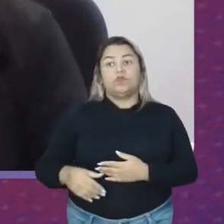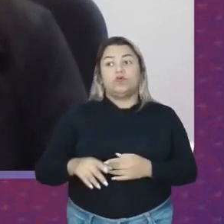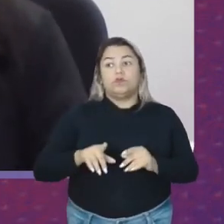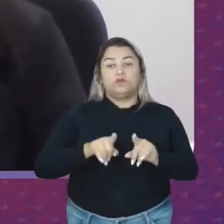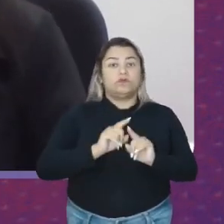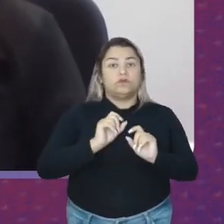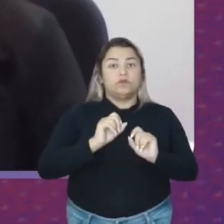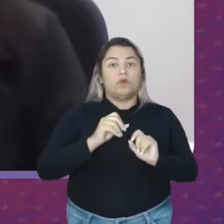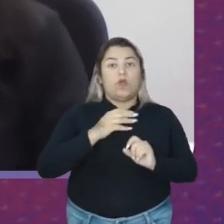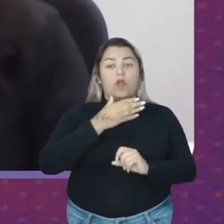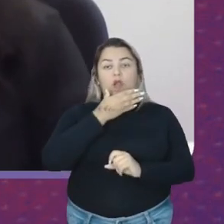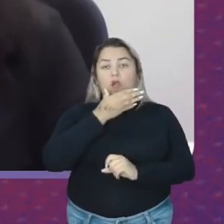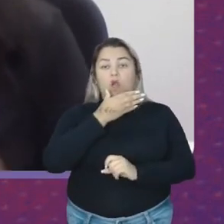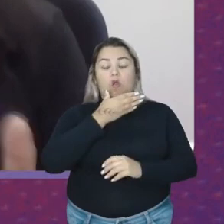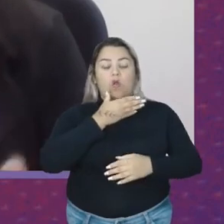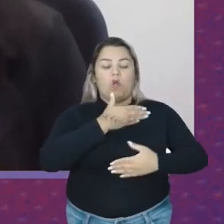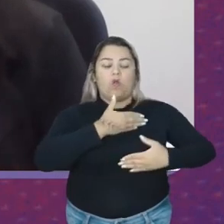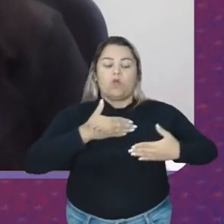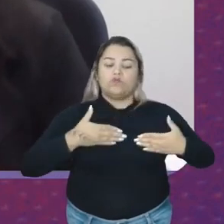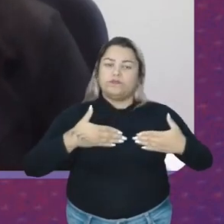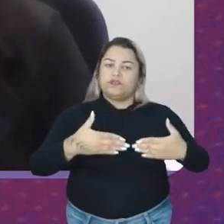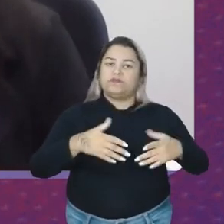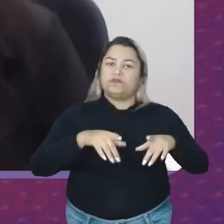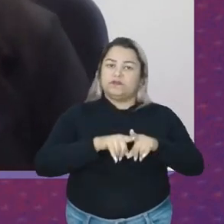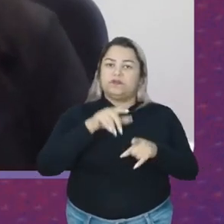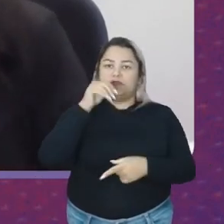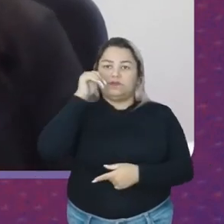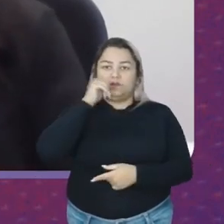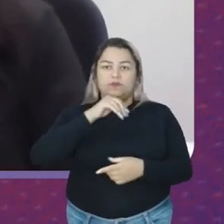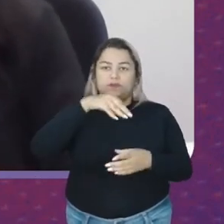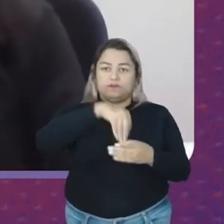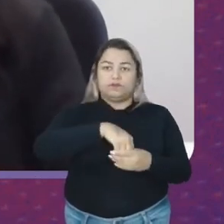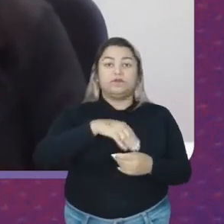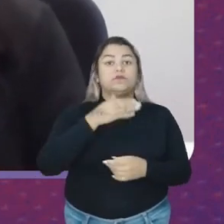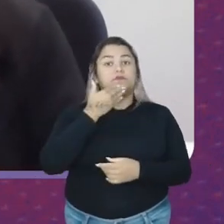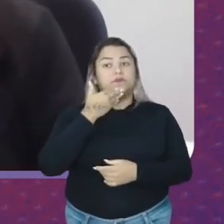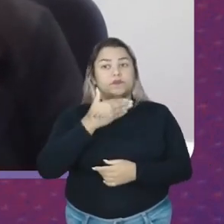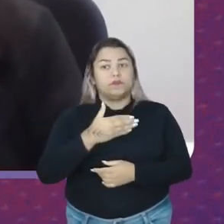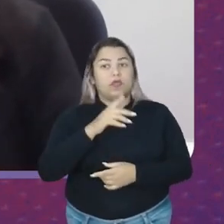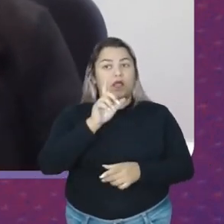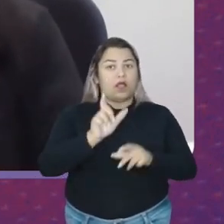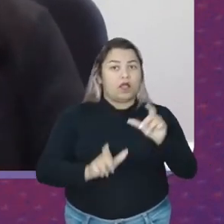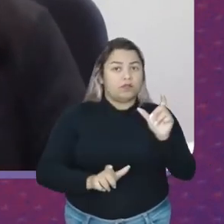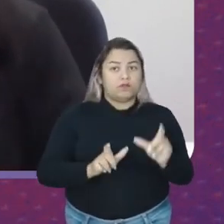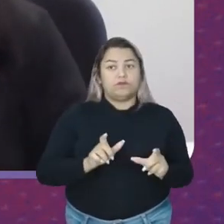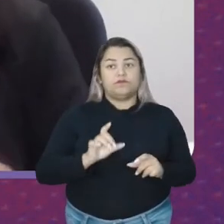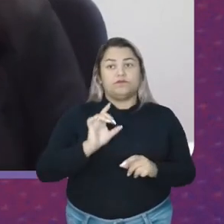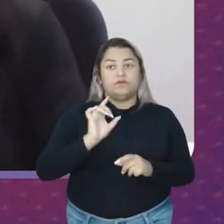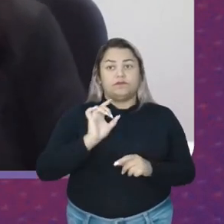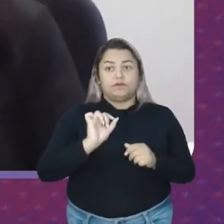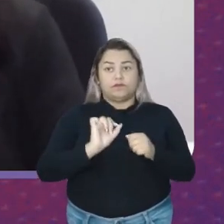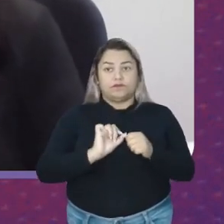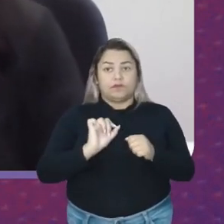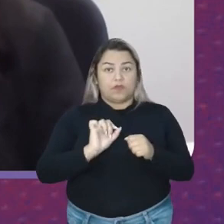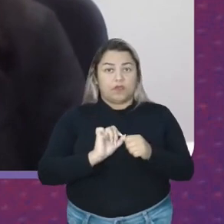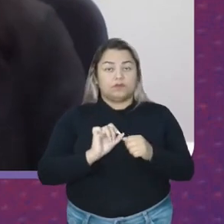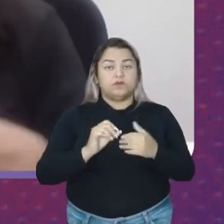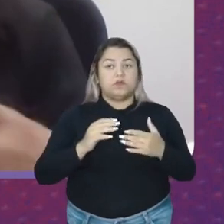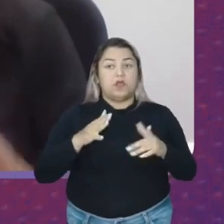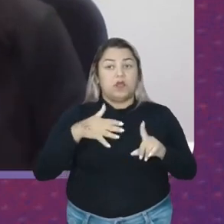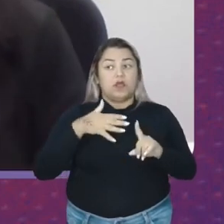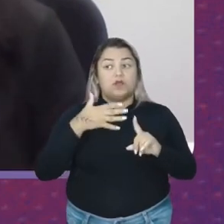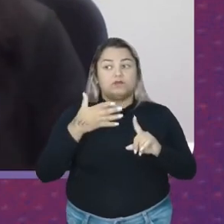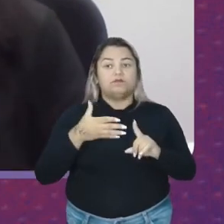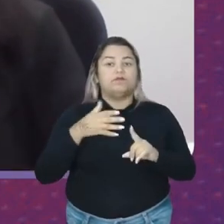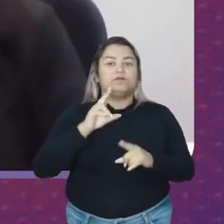no Ministério das Mulheres. Então, para a gente começar, eu vou pedir que cada uma delas façam a sua apresentação